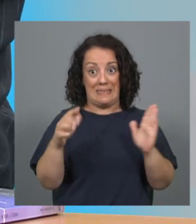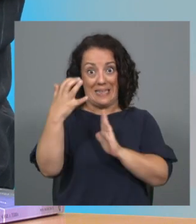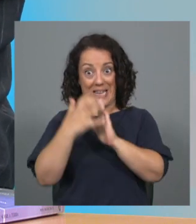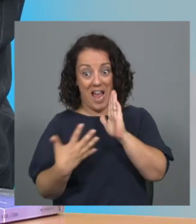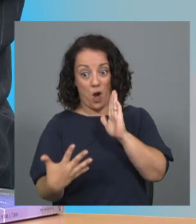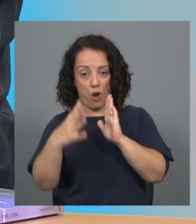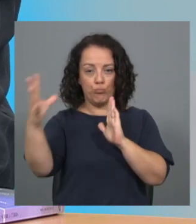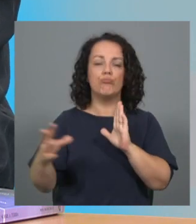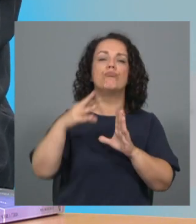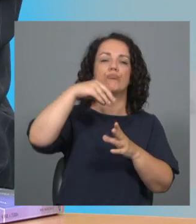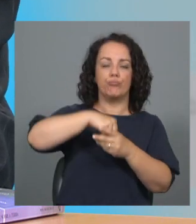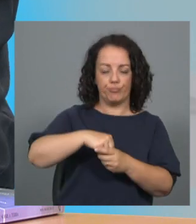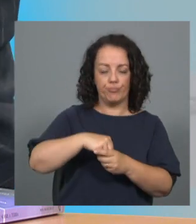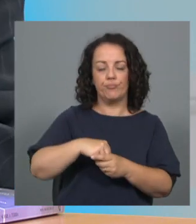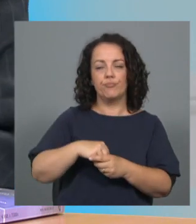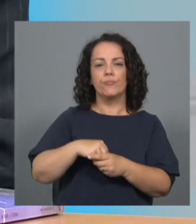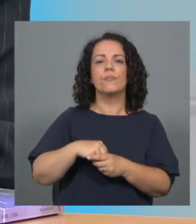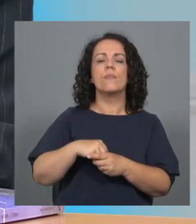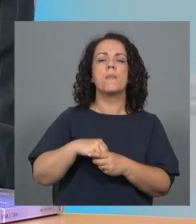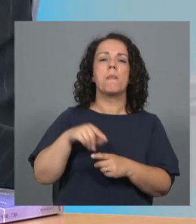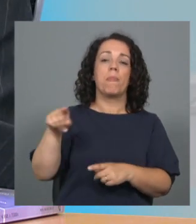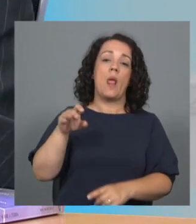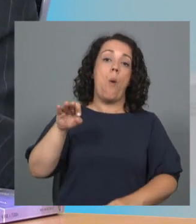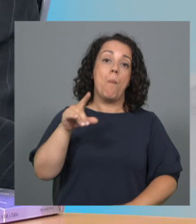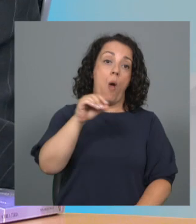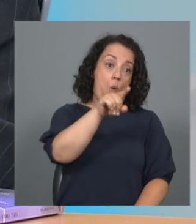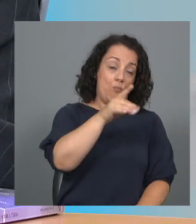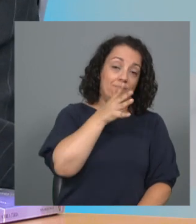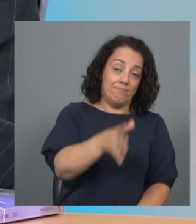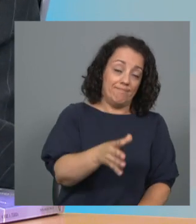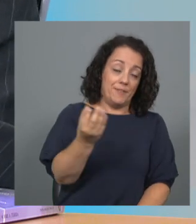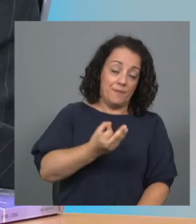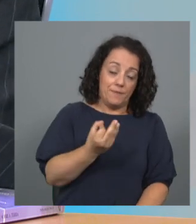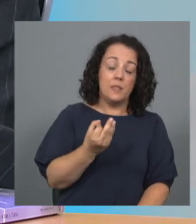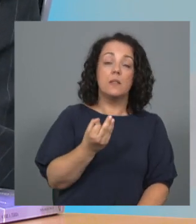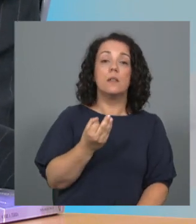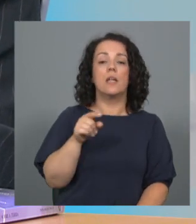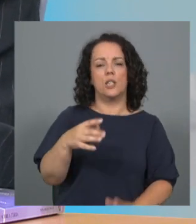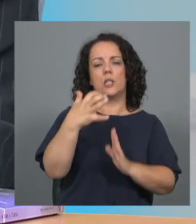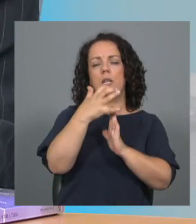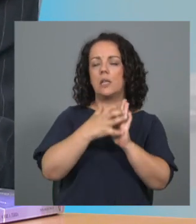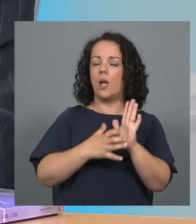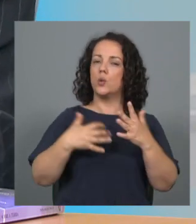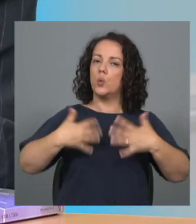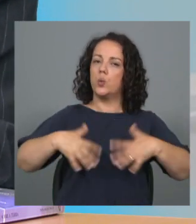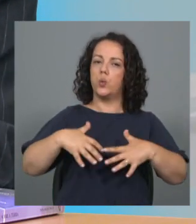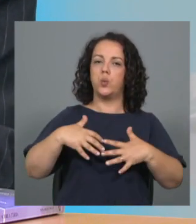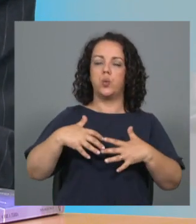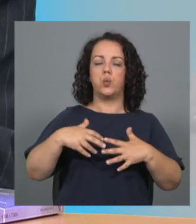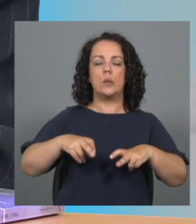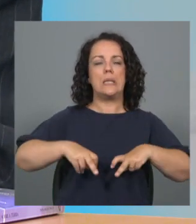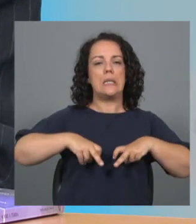texto do capítulo de São João, que, como o Paulo acaba de dizer, é um dos textos mais emblemáticos e mais